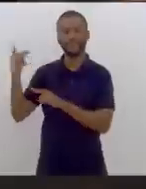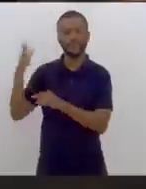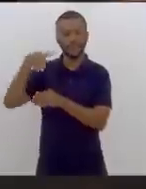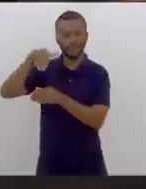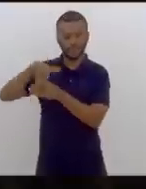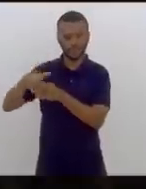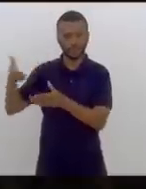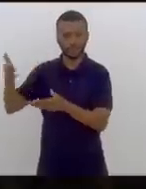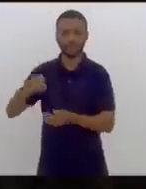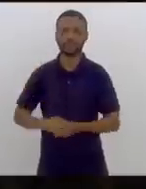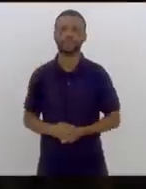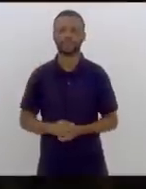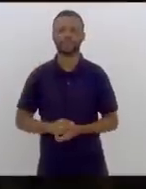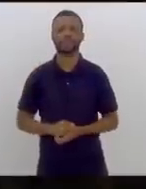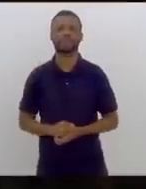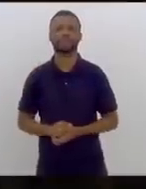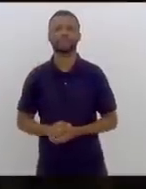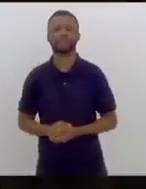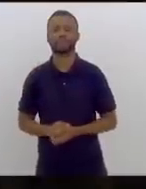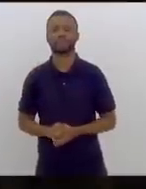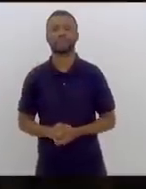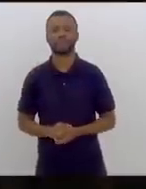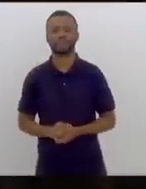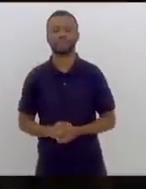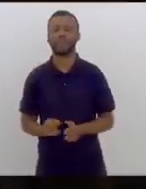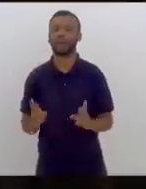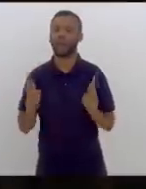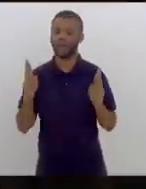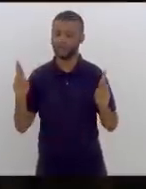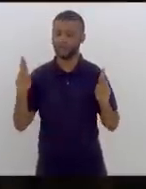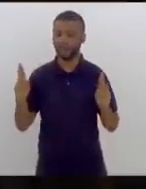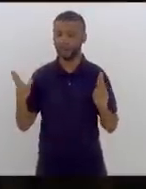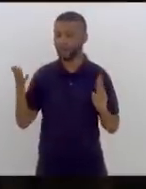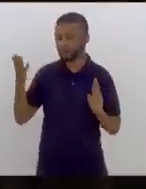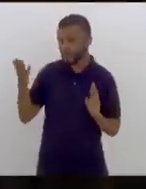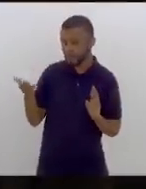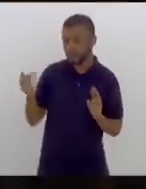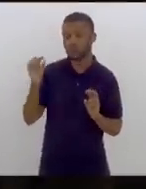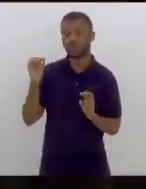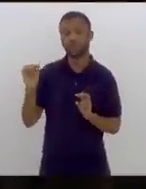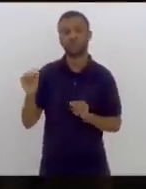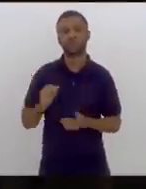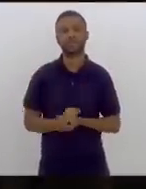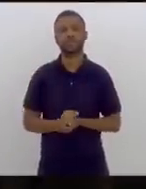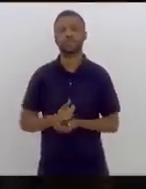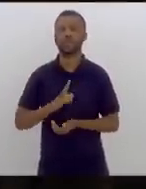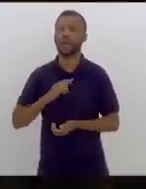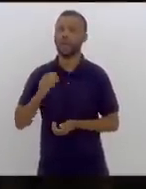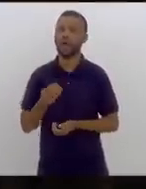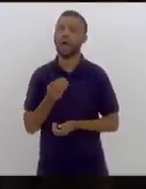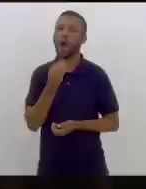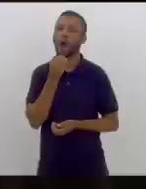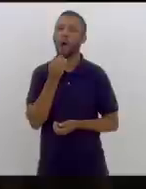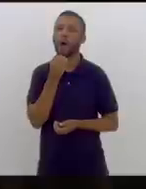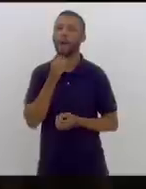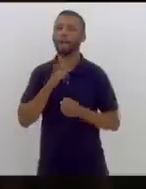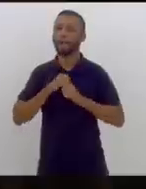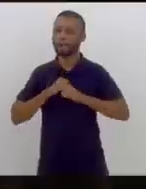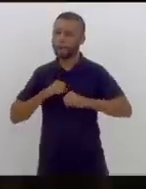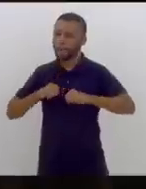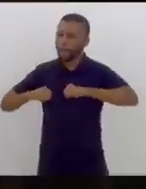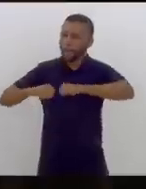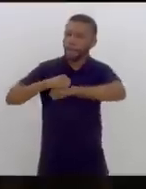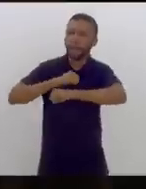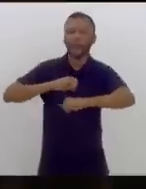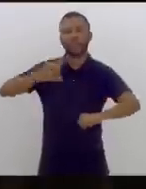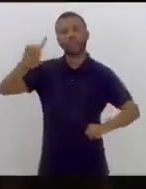vitória e espero que seja oportuno para lutarmos aí pelos direitos